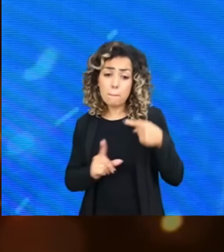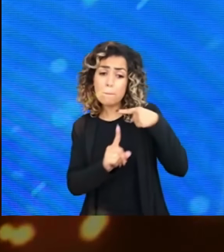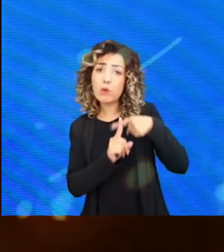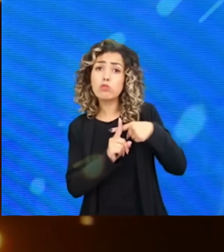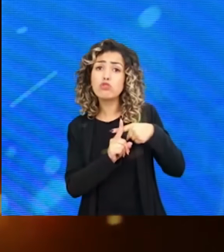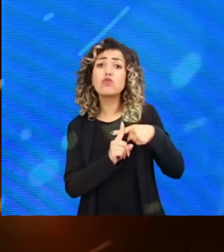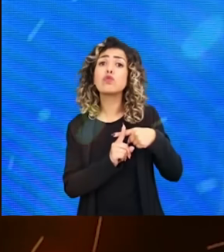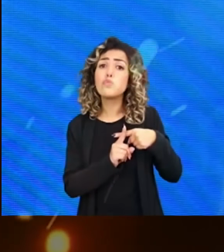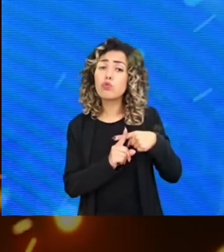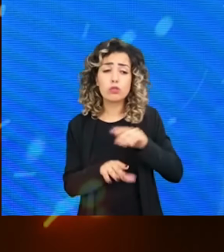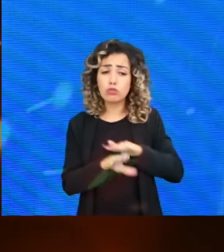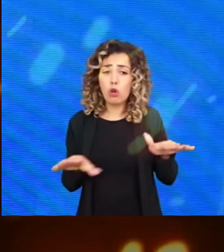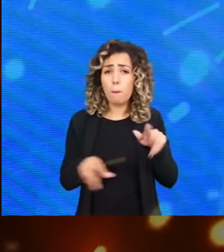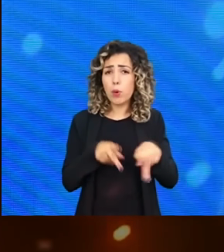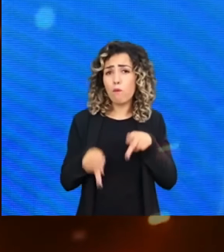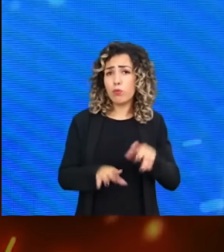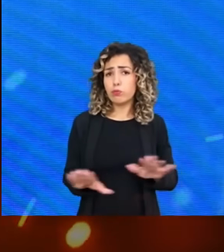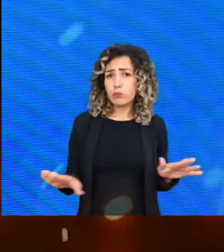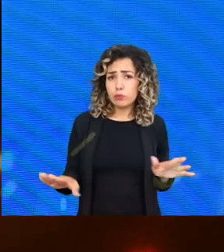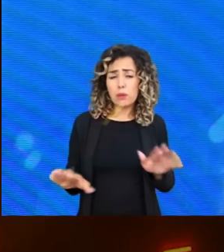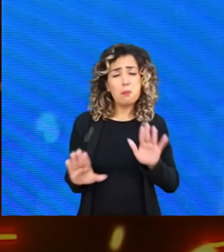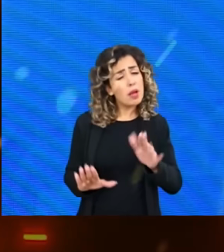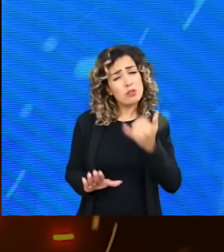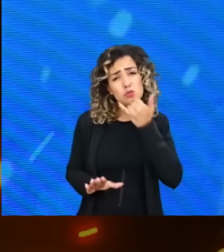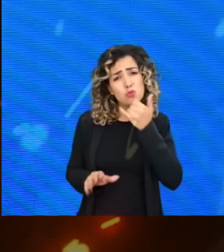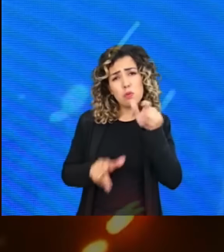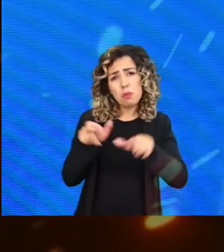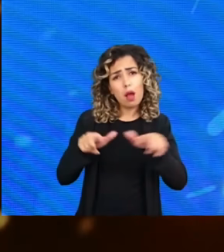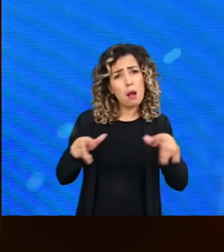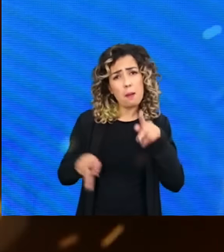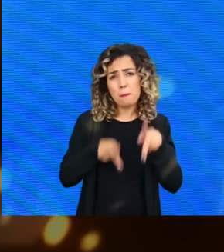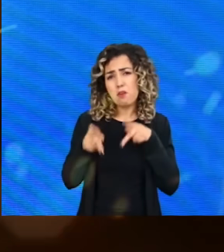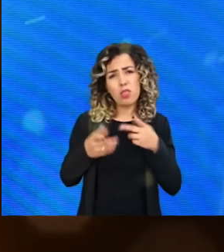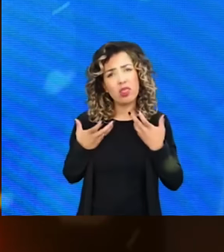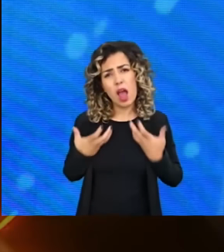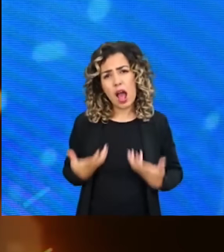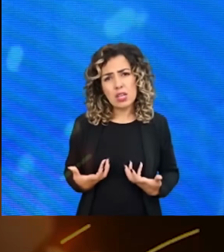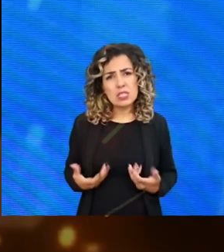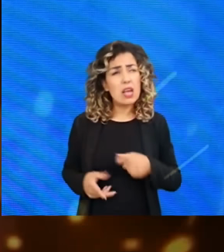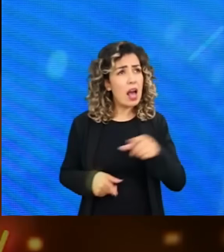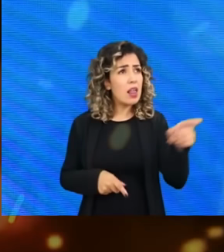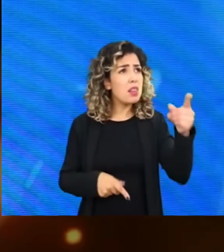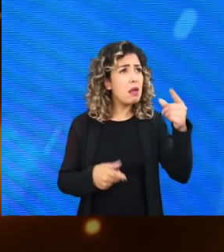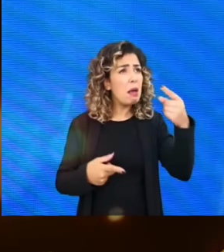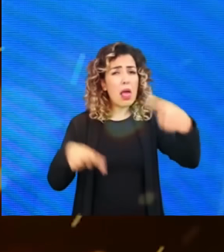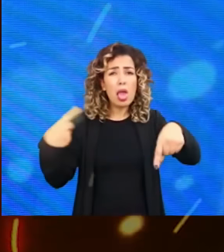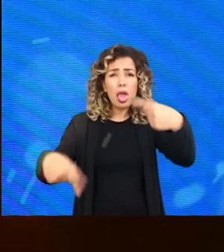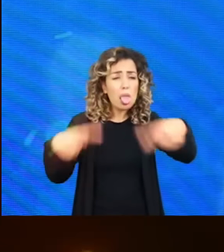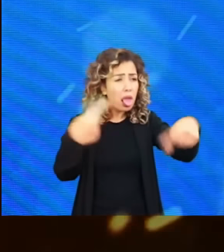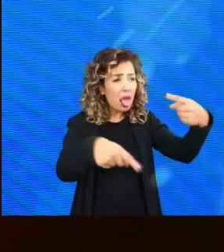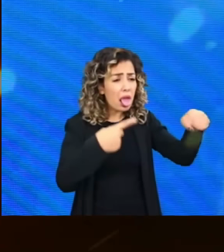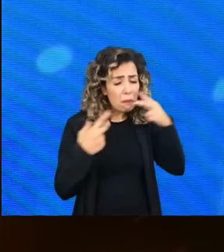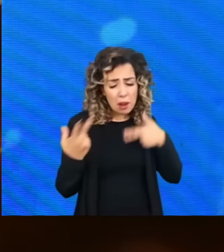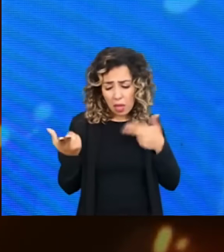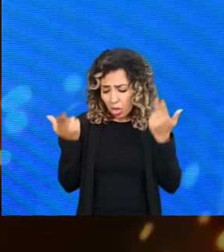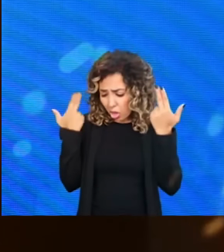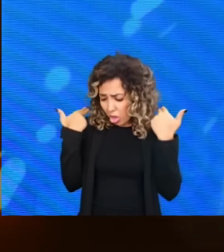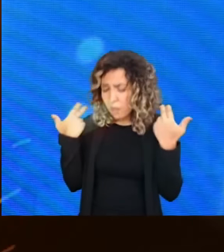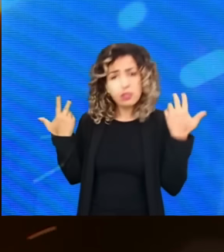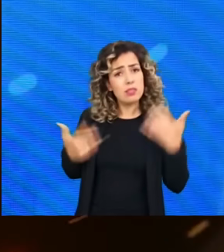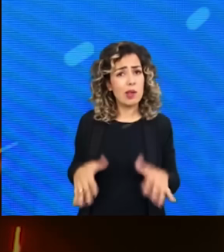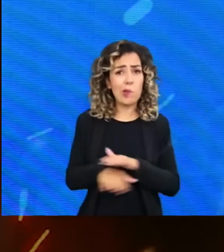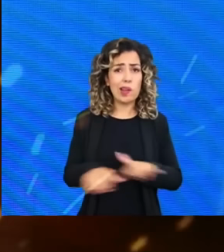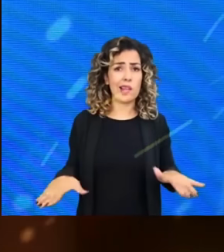o povo e um povo que tá cansado o povo que já não quer se curvar mais para esses politiqueiros e você sabe o que que é o problema esses